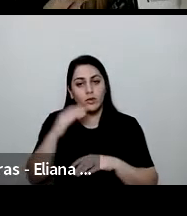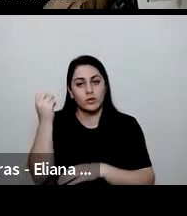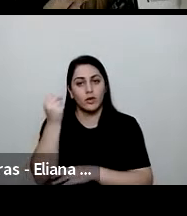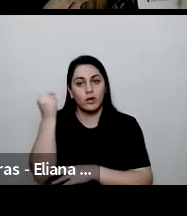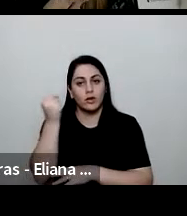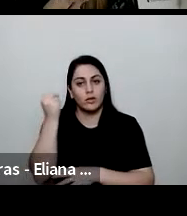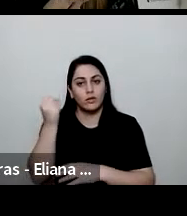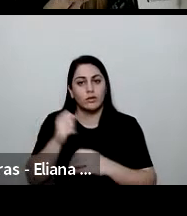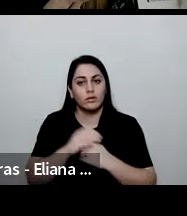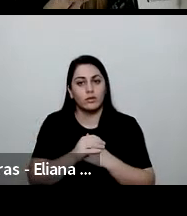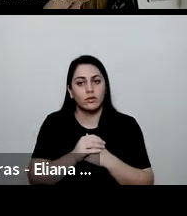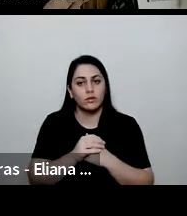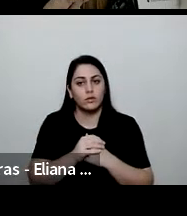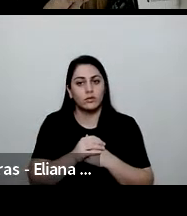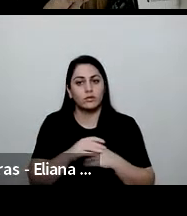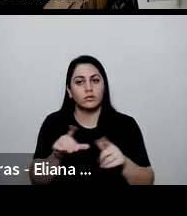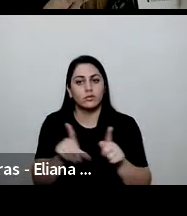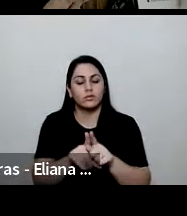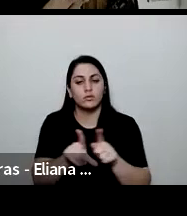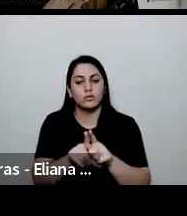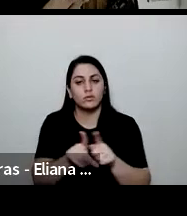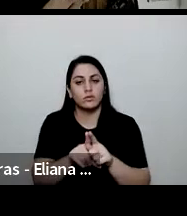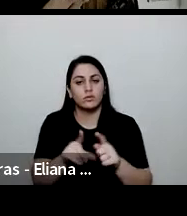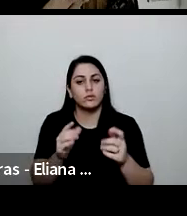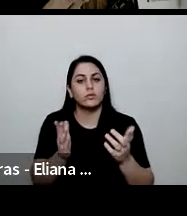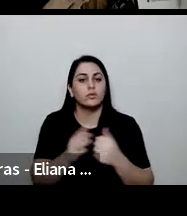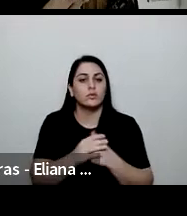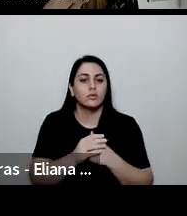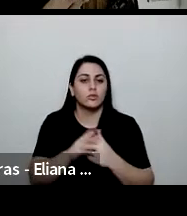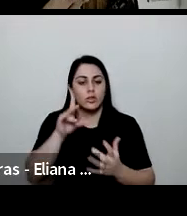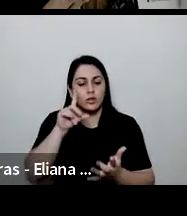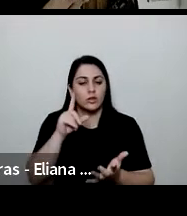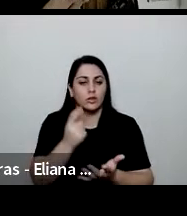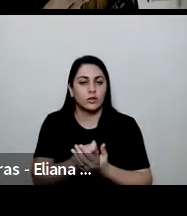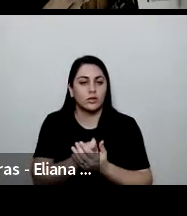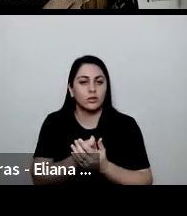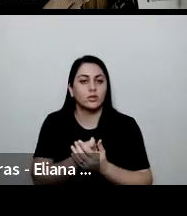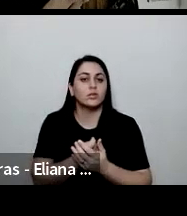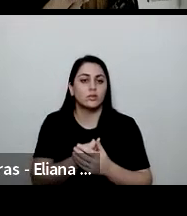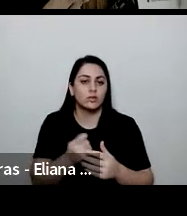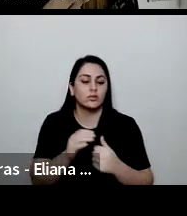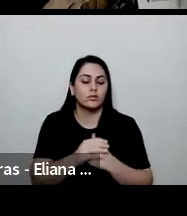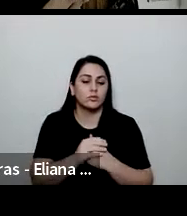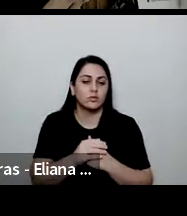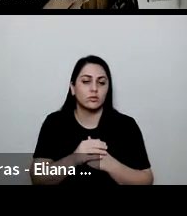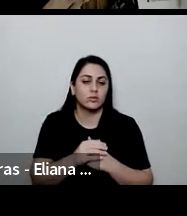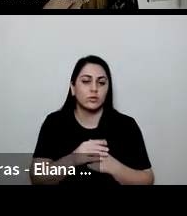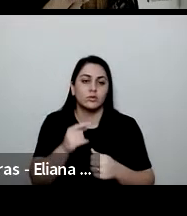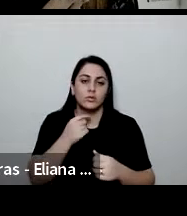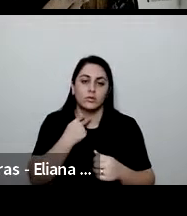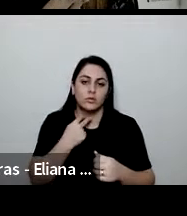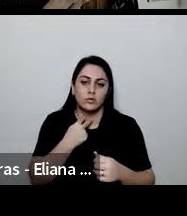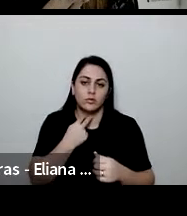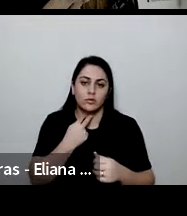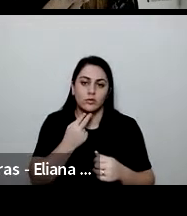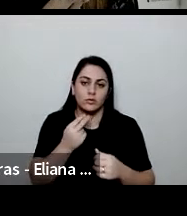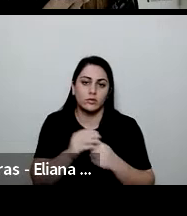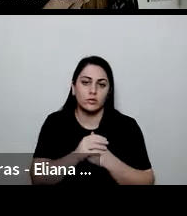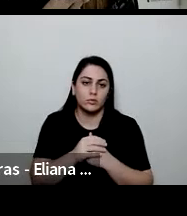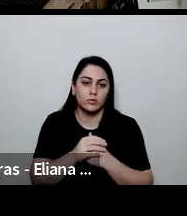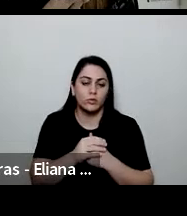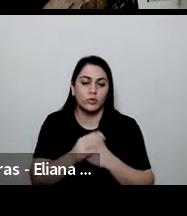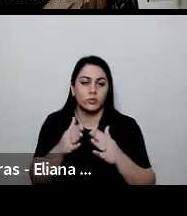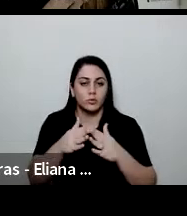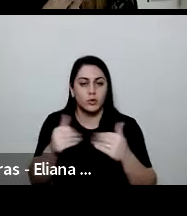trecho julgado na espécie ao contrário do que cuia a origem não é possível cogitar a existência de pedido